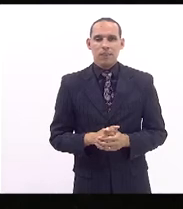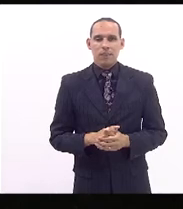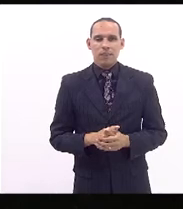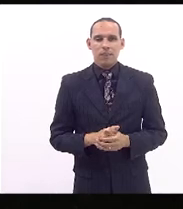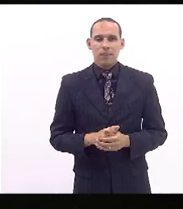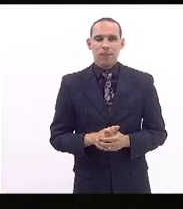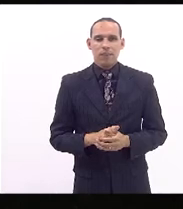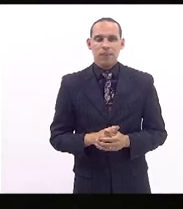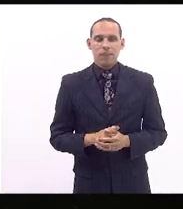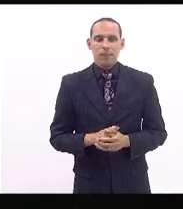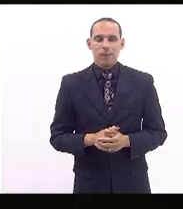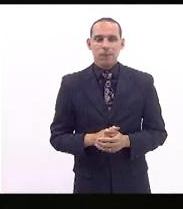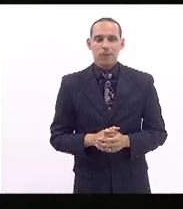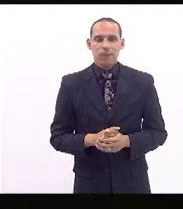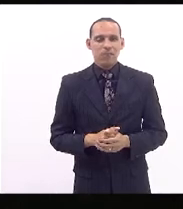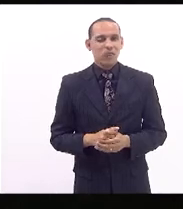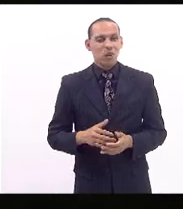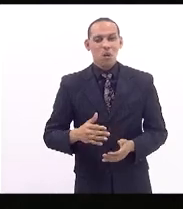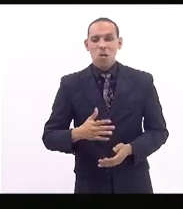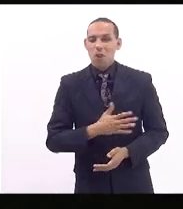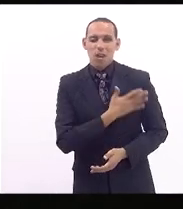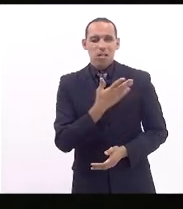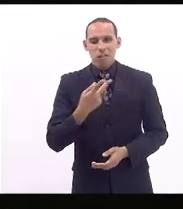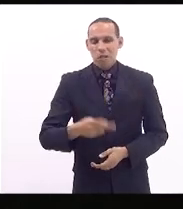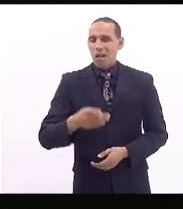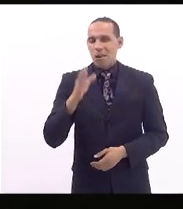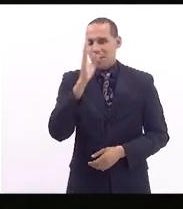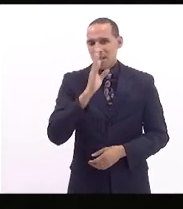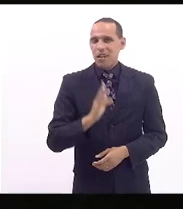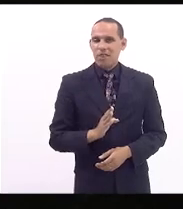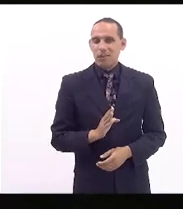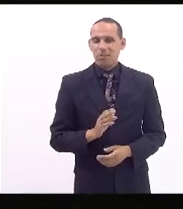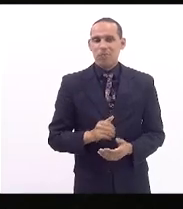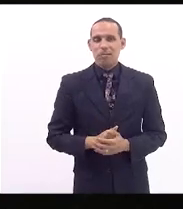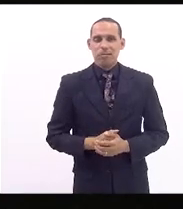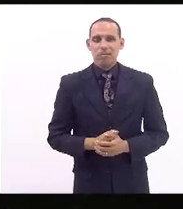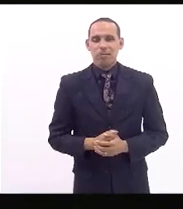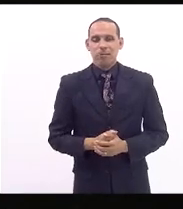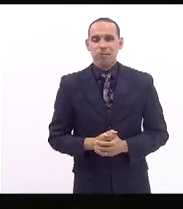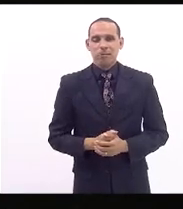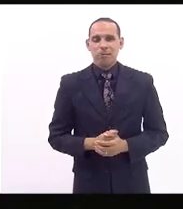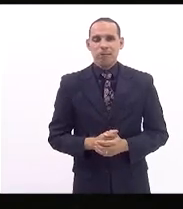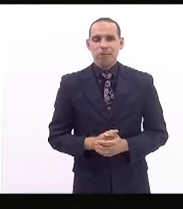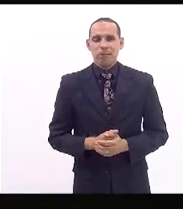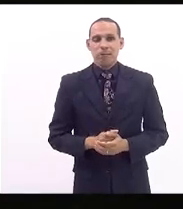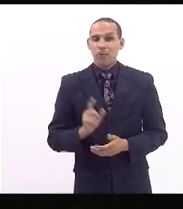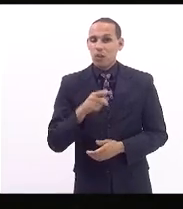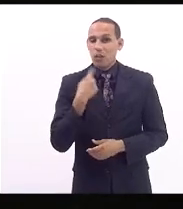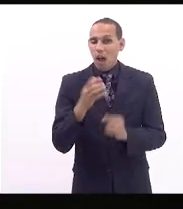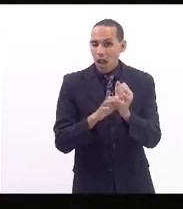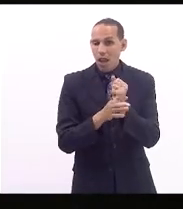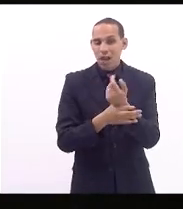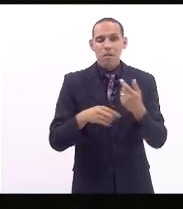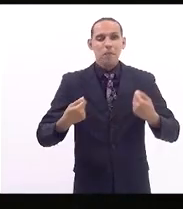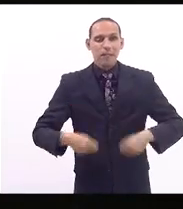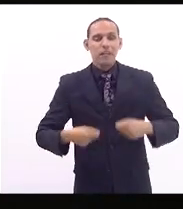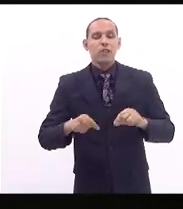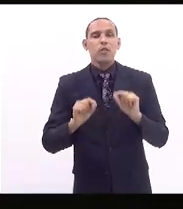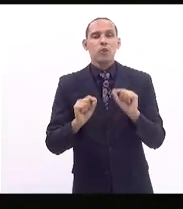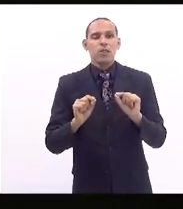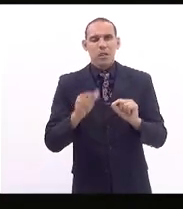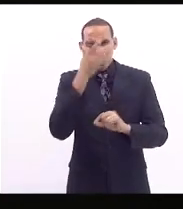extremamente dramático para o Brasil a gente precisa garantir que essas